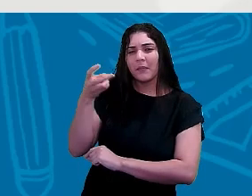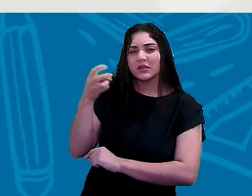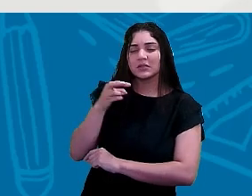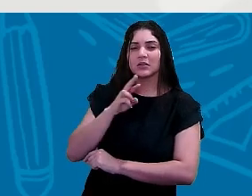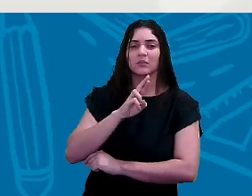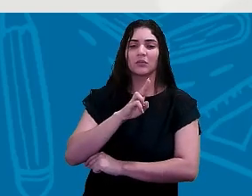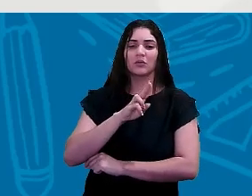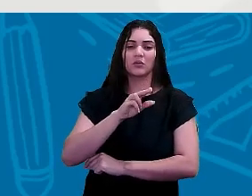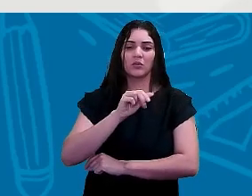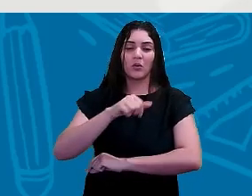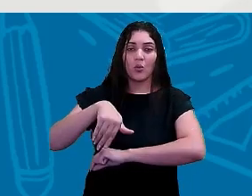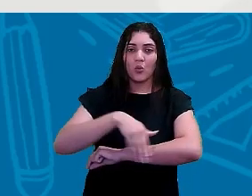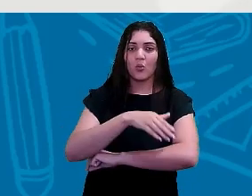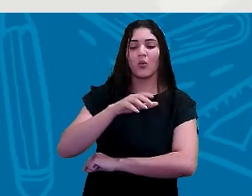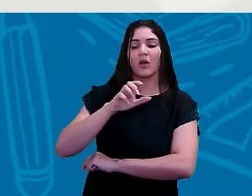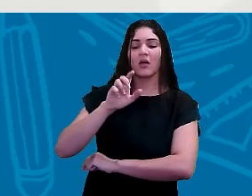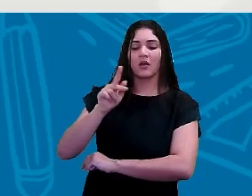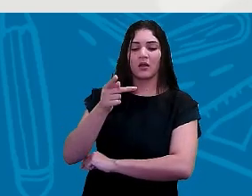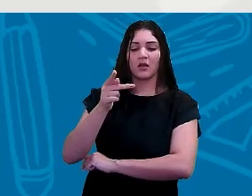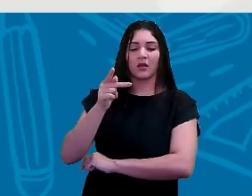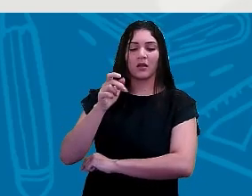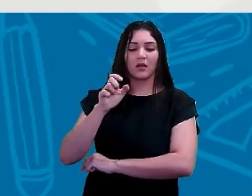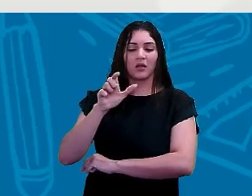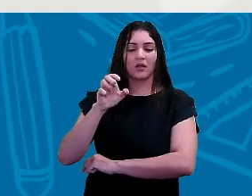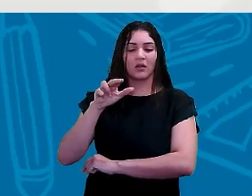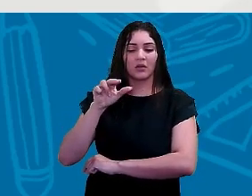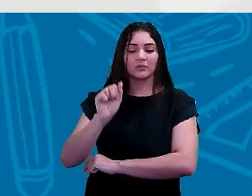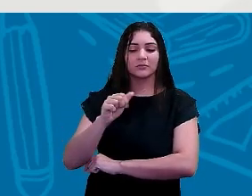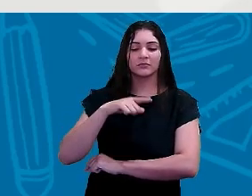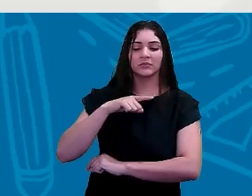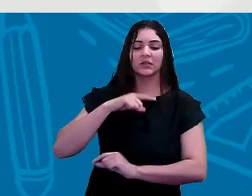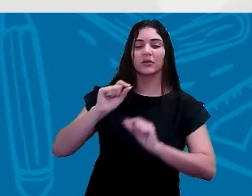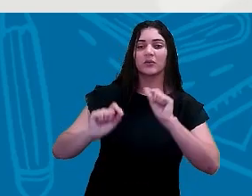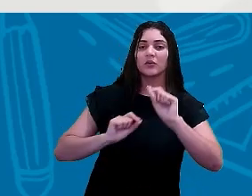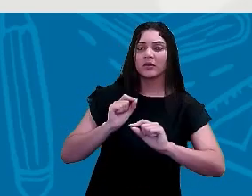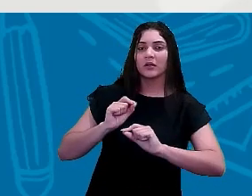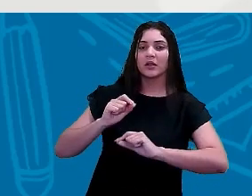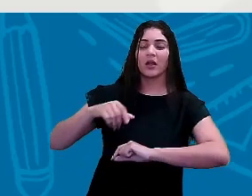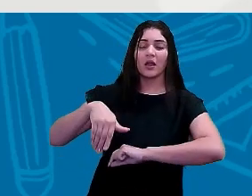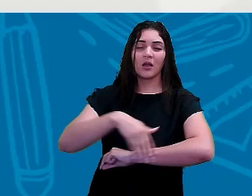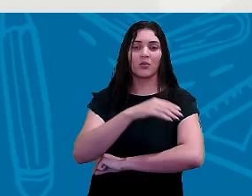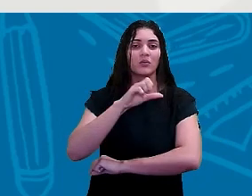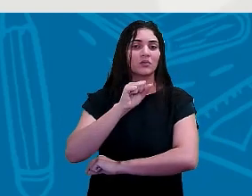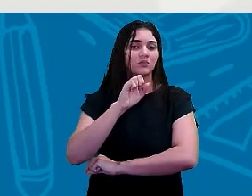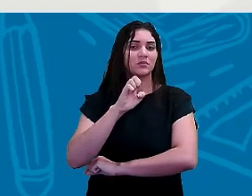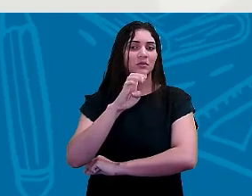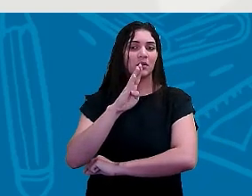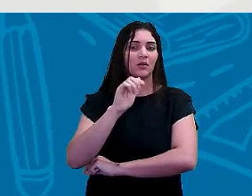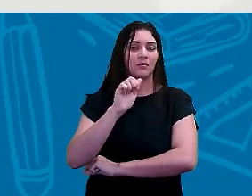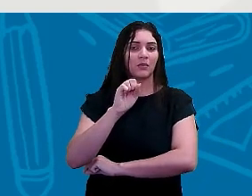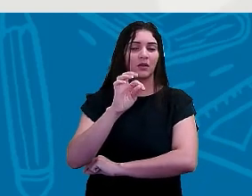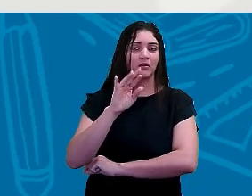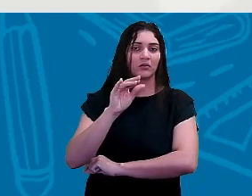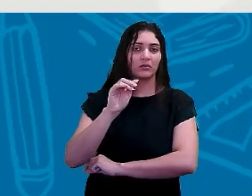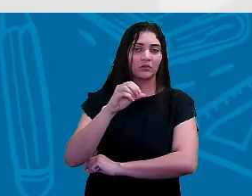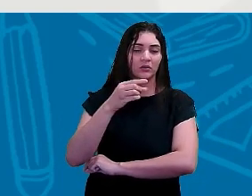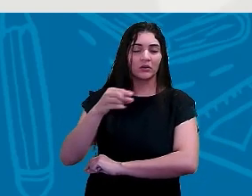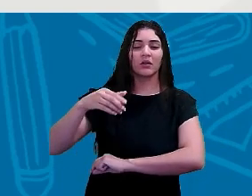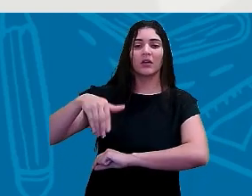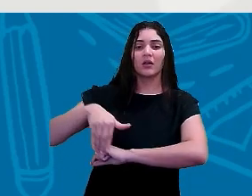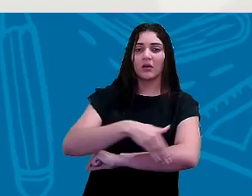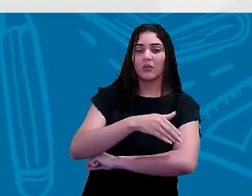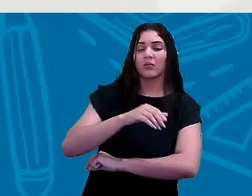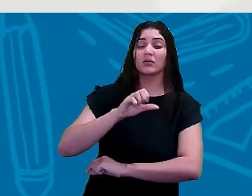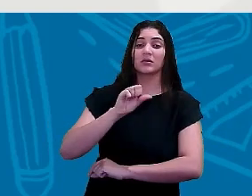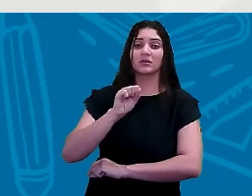Helena Josefa Medeiros, temos a Rua Sebastião Gomes de Souza, temos a Rua Severino